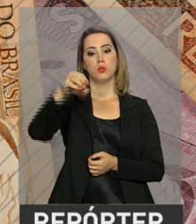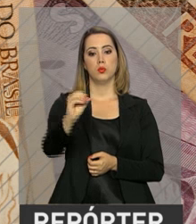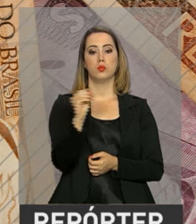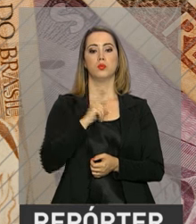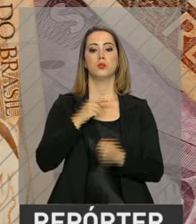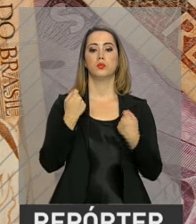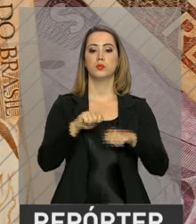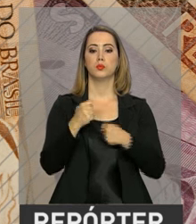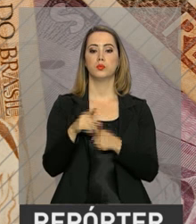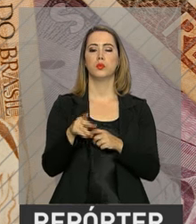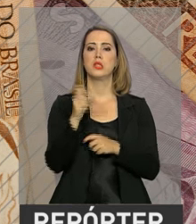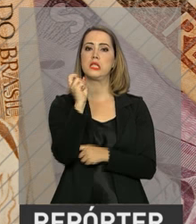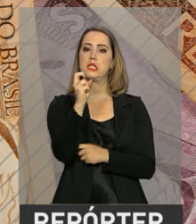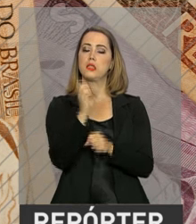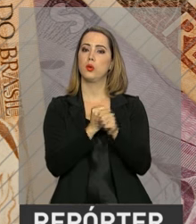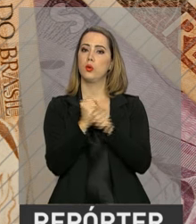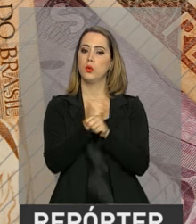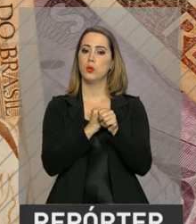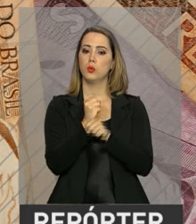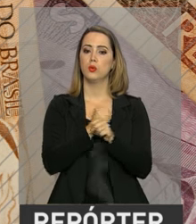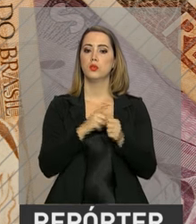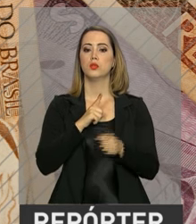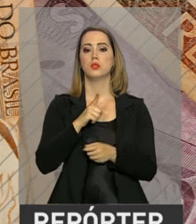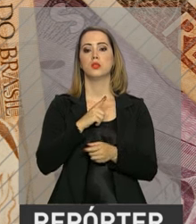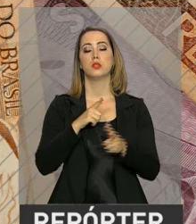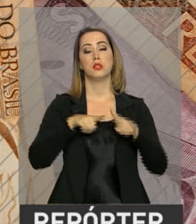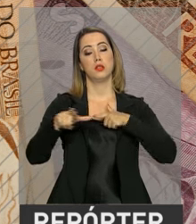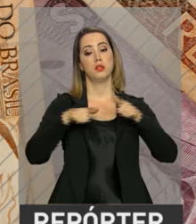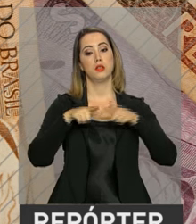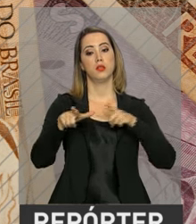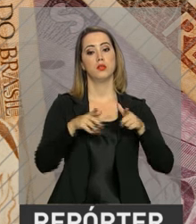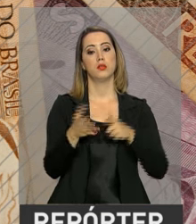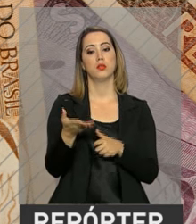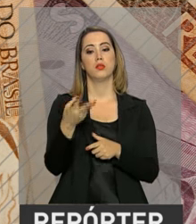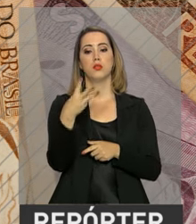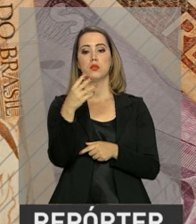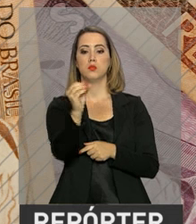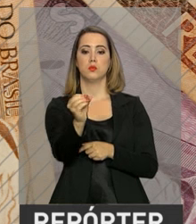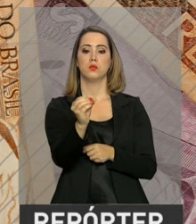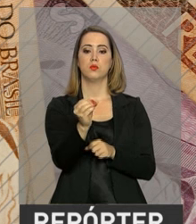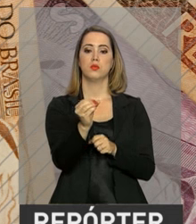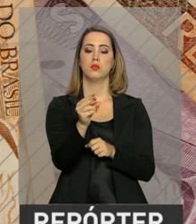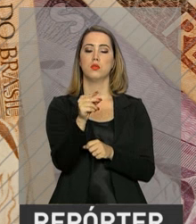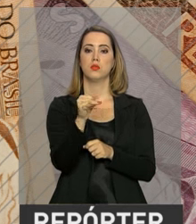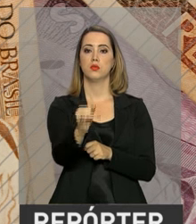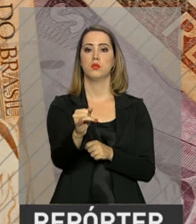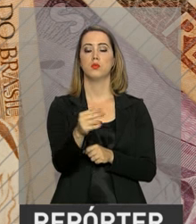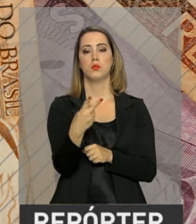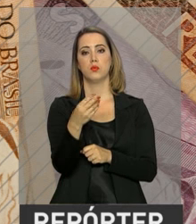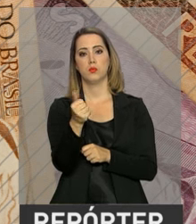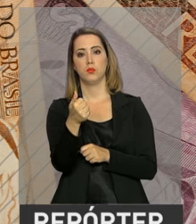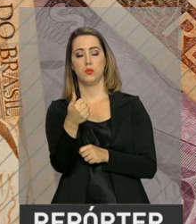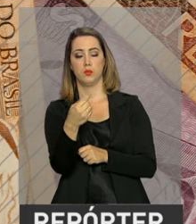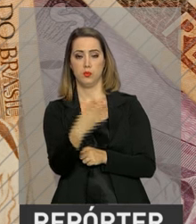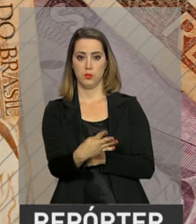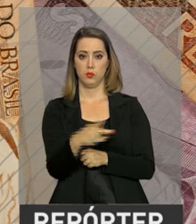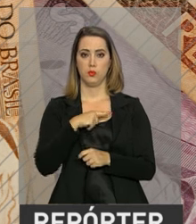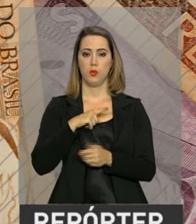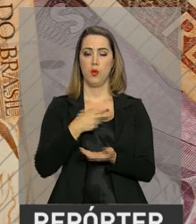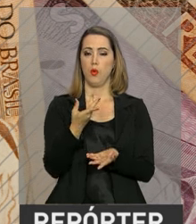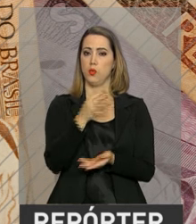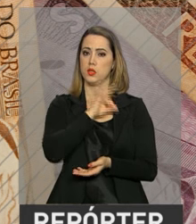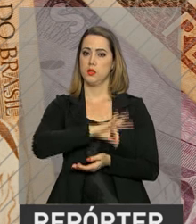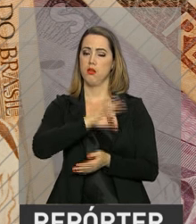inscrição no PISPASEP há pelo menos 5 anos, tenha trabalhado com carteira assinada por pelo menos 30 dias em 2014, com